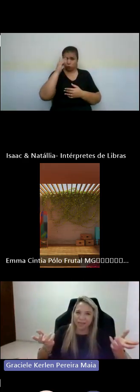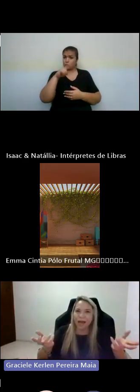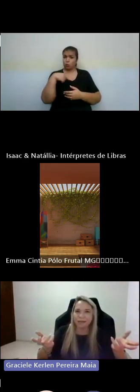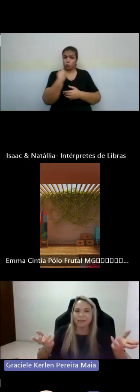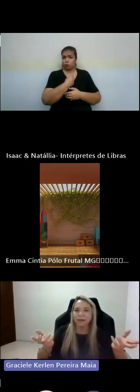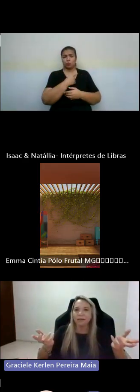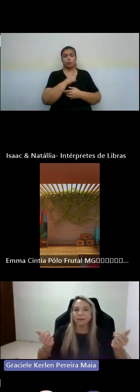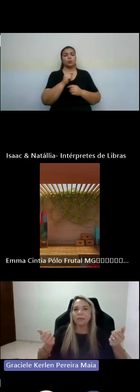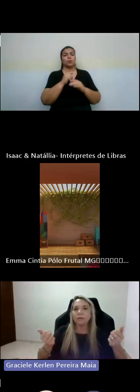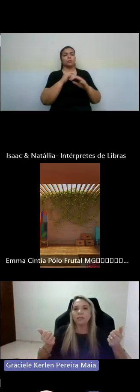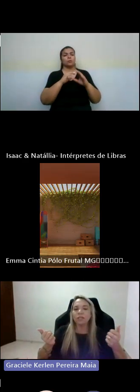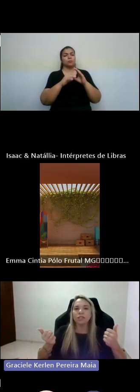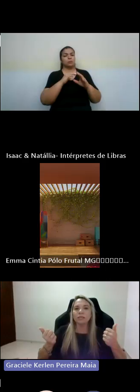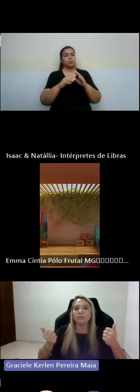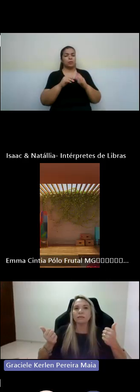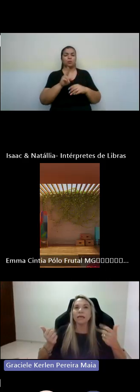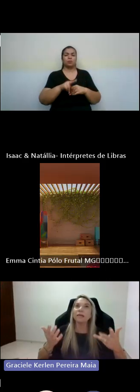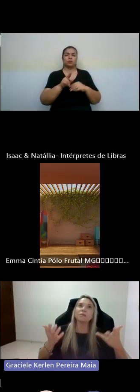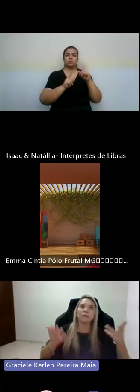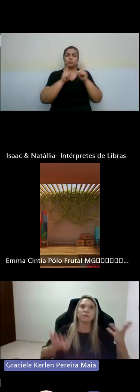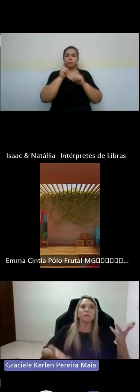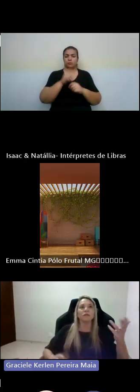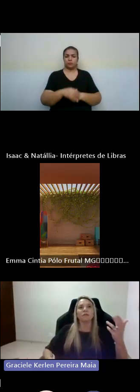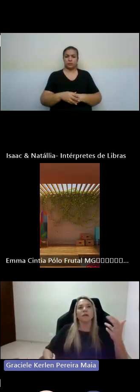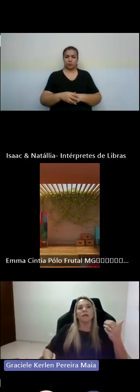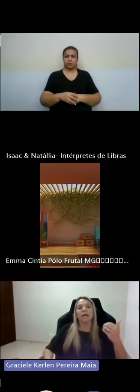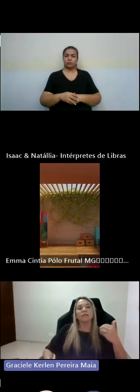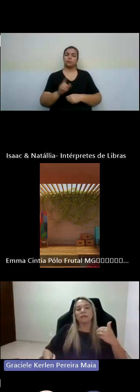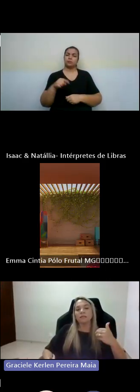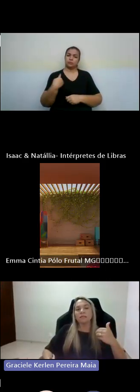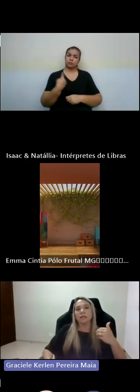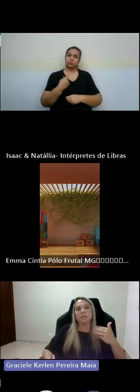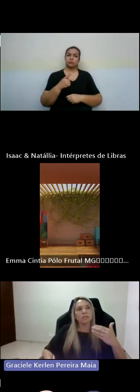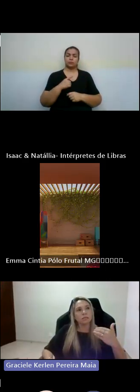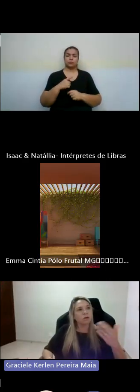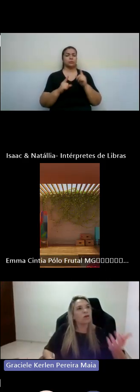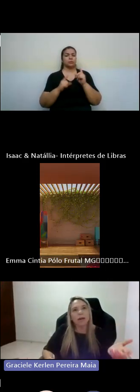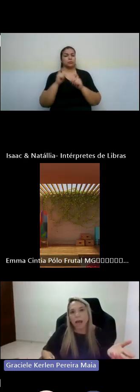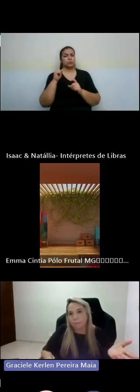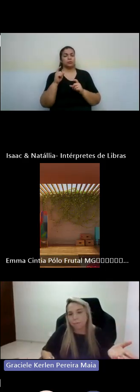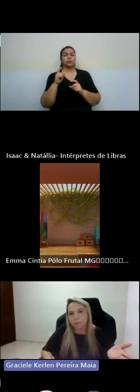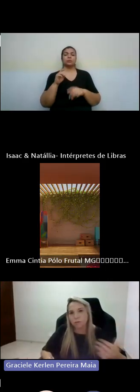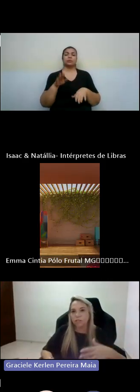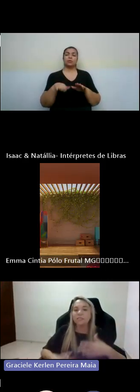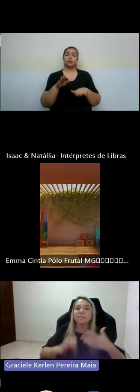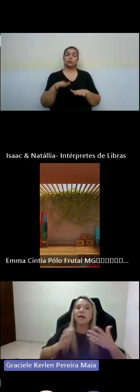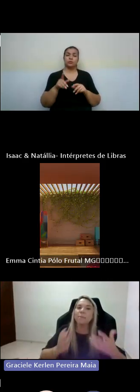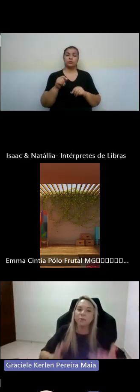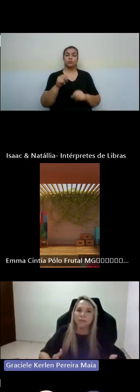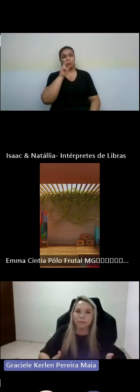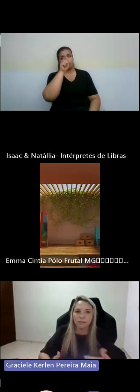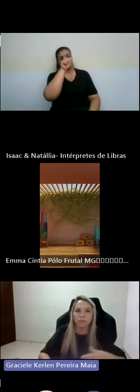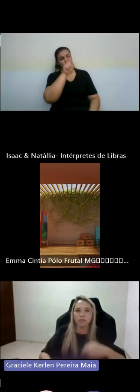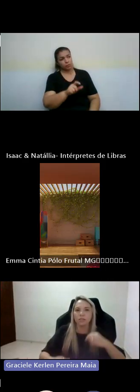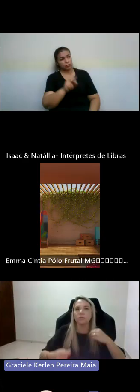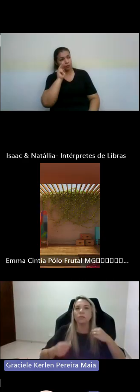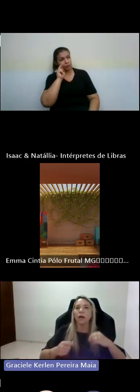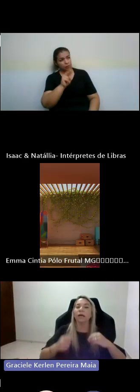expressões faciais, né? Então, a gente tem expressões que, às vezes, a gente, só de olhar para a pessoa, a gente sabe o que